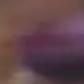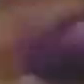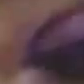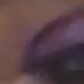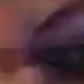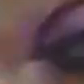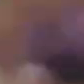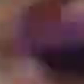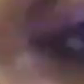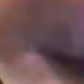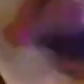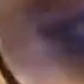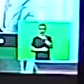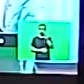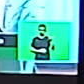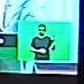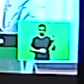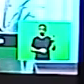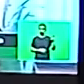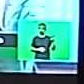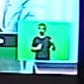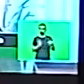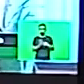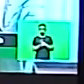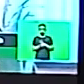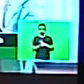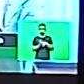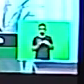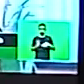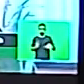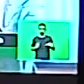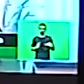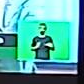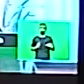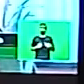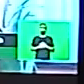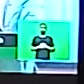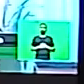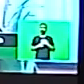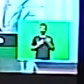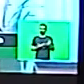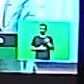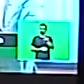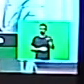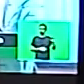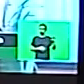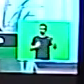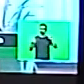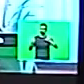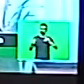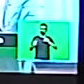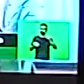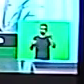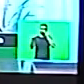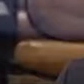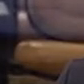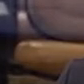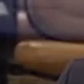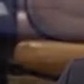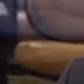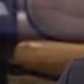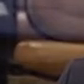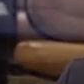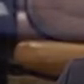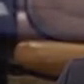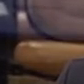duas importantes conquistas: o Observatório Estadual da Violência contra a Mulher, que consolida a implementação de políticas